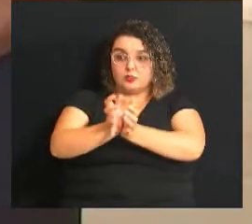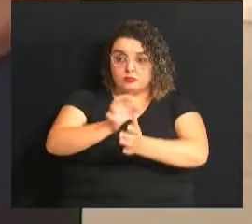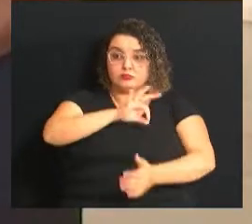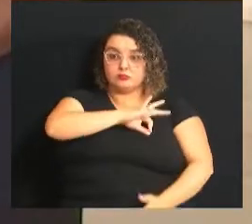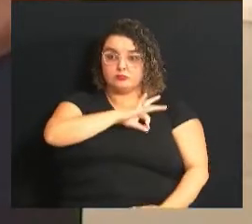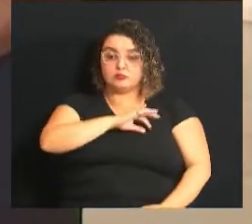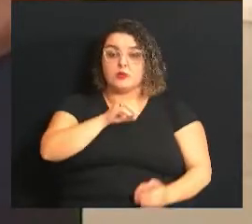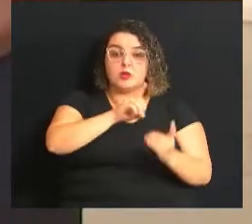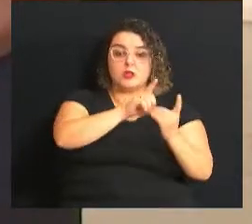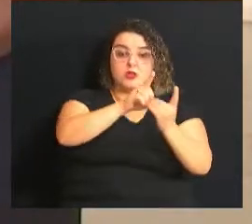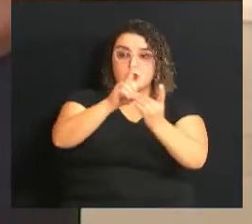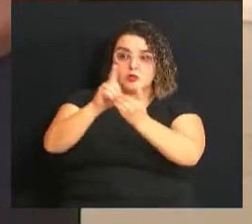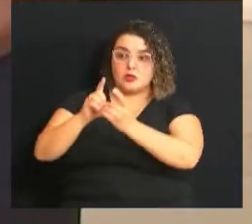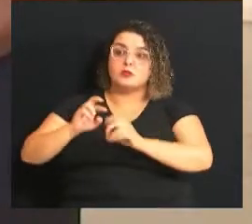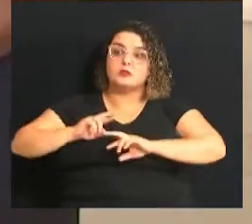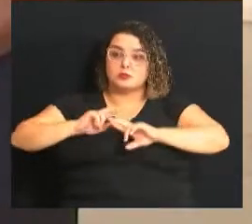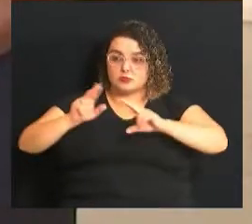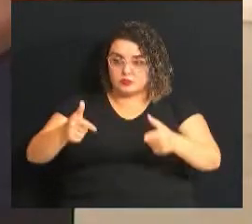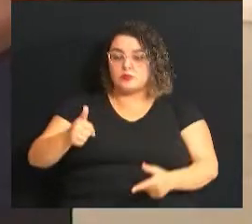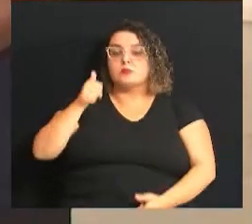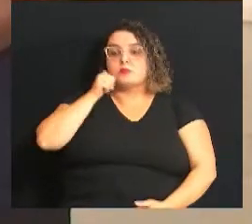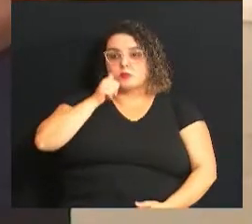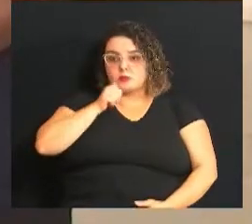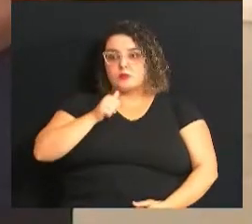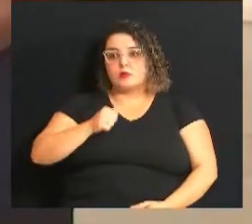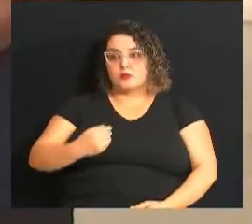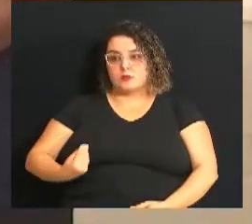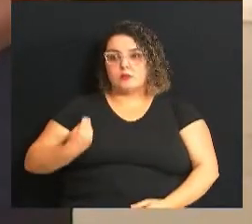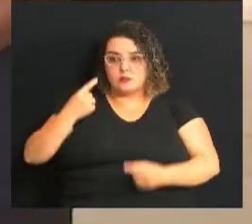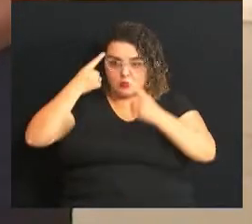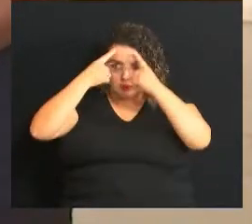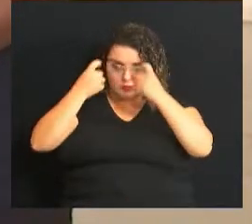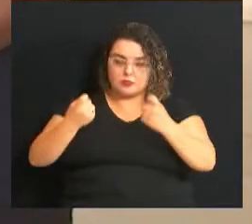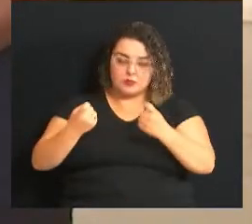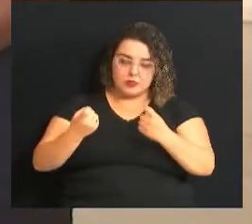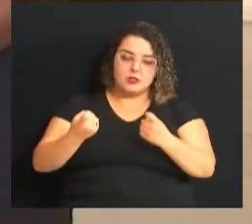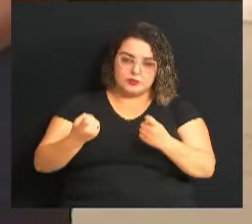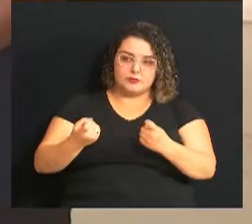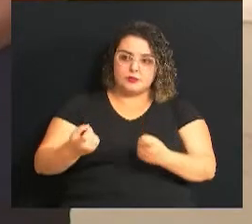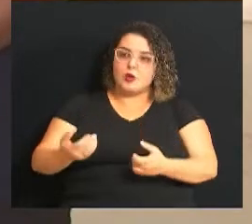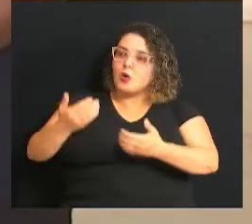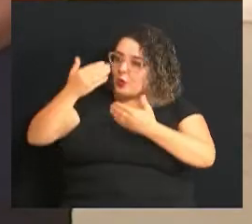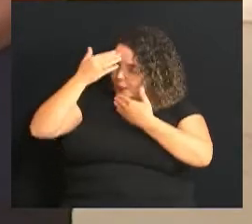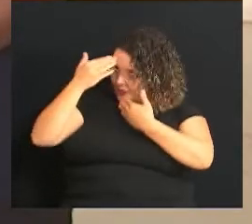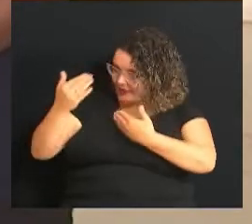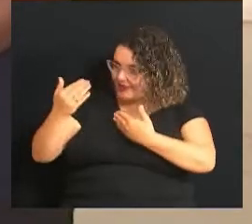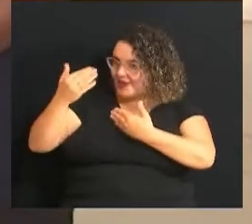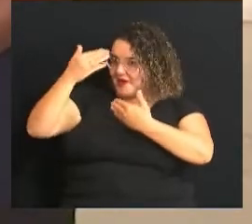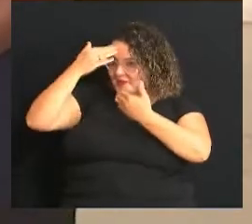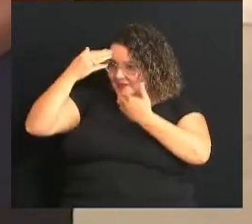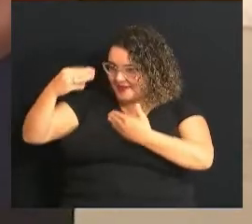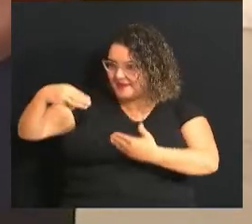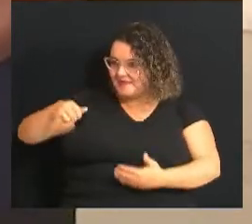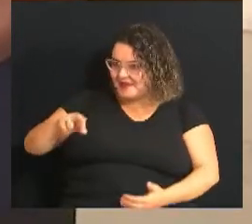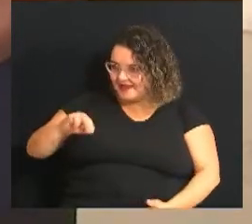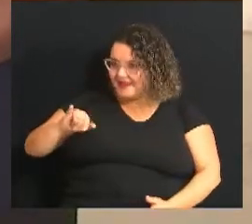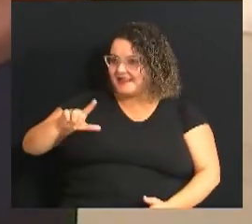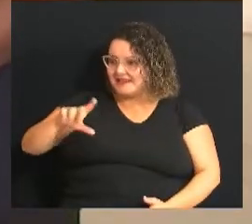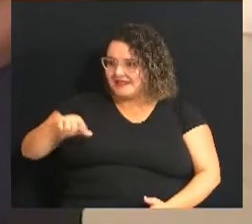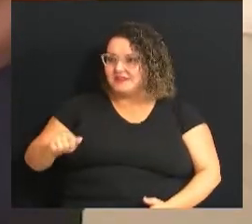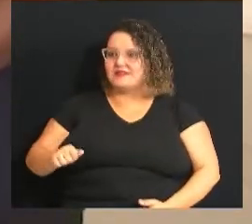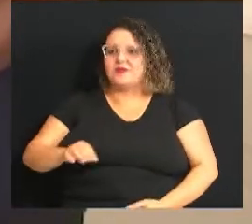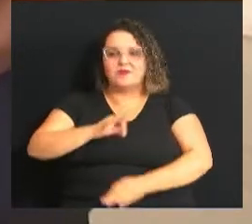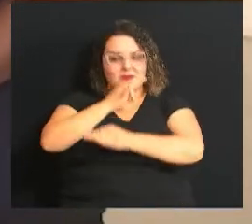atendimento todo diferencial para as mulheres que sofrem esse tipo de violência. Instrutor Zaninotti, muito obrigada à inspetora Marilza também, um ótimo